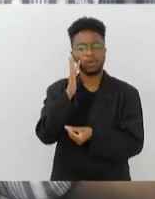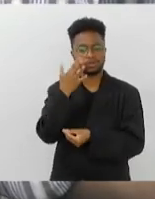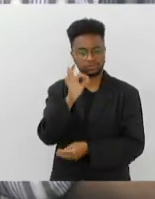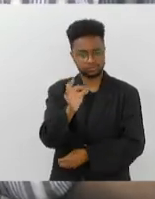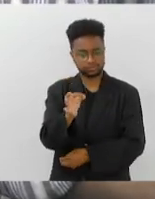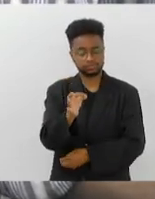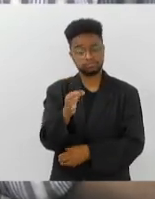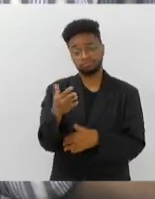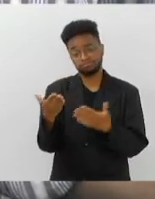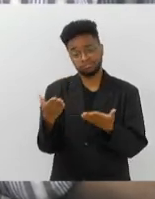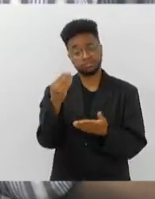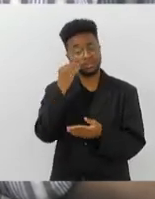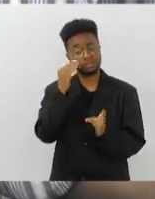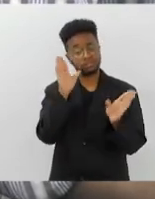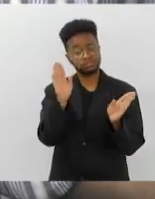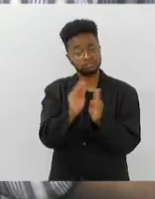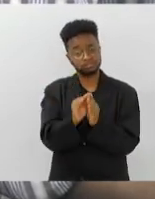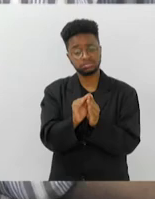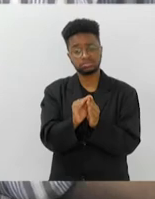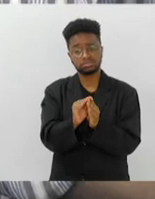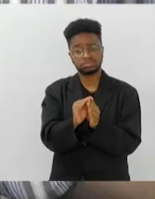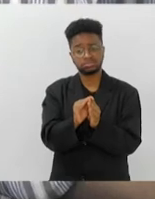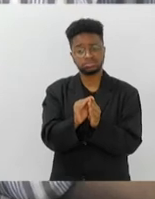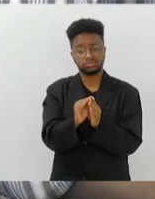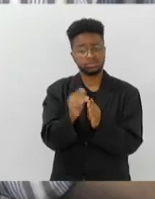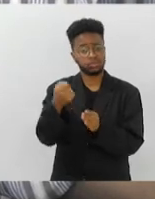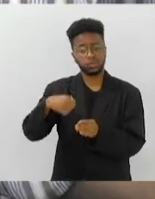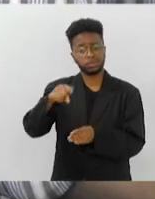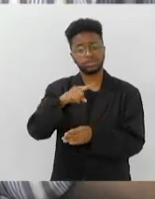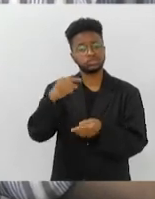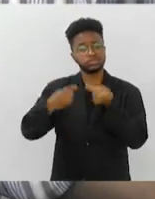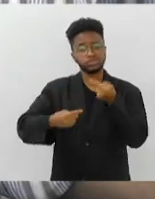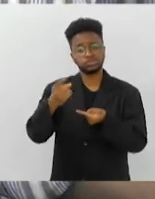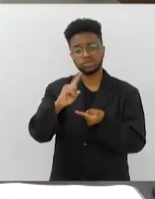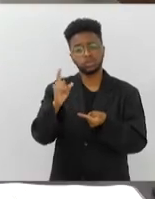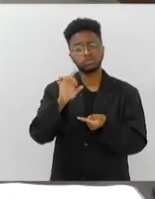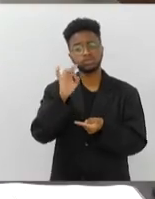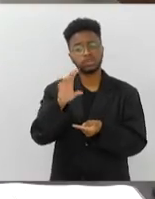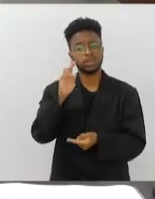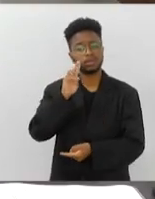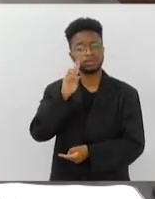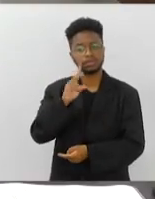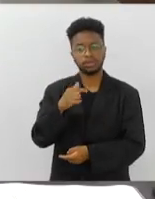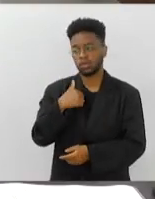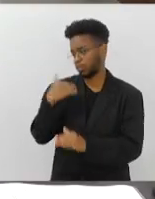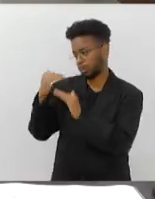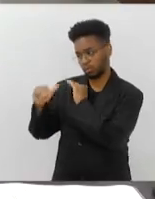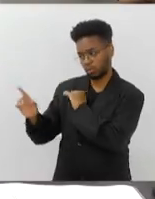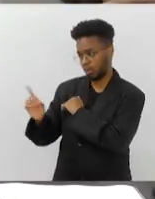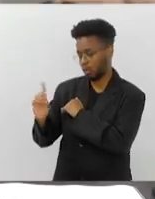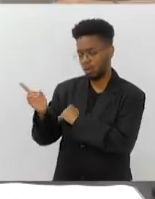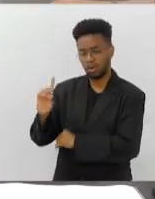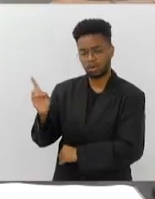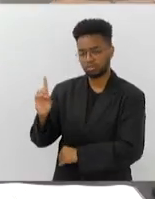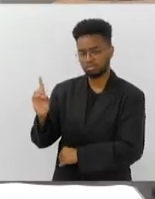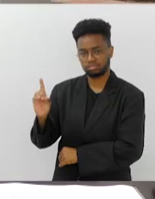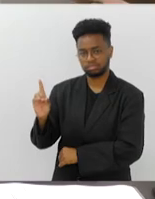no sentido de simplificar. Nem precisamos discutir isso agora, só lembrar para a gente. Voto divergente.